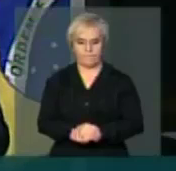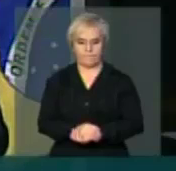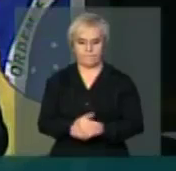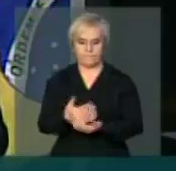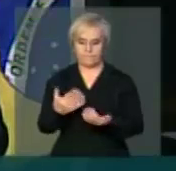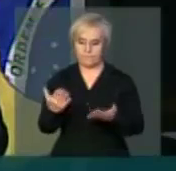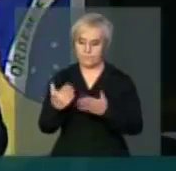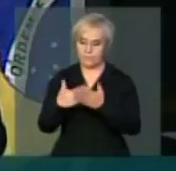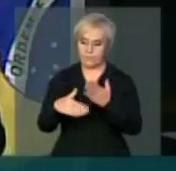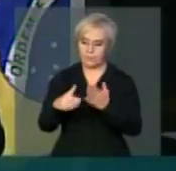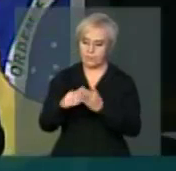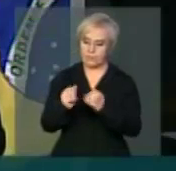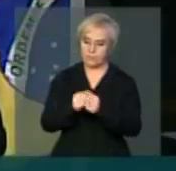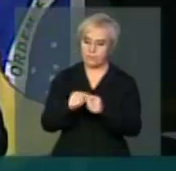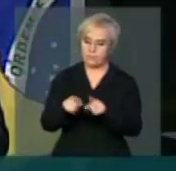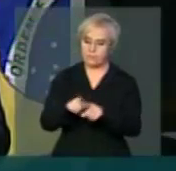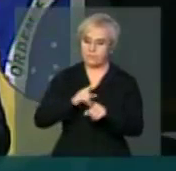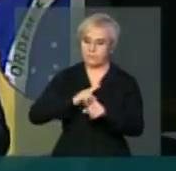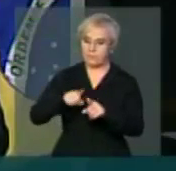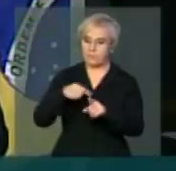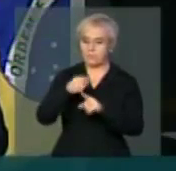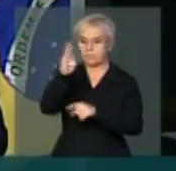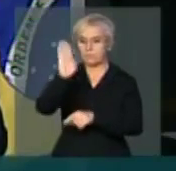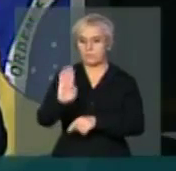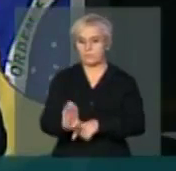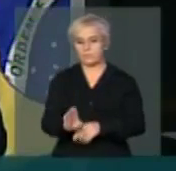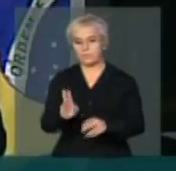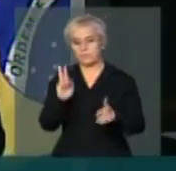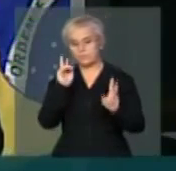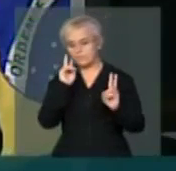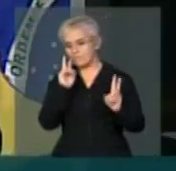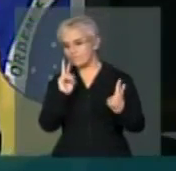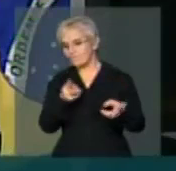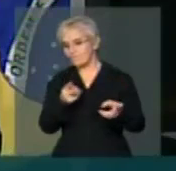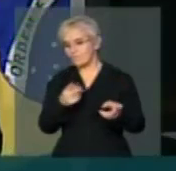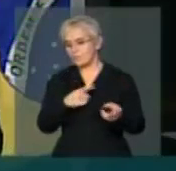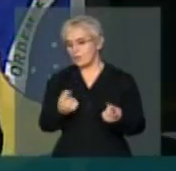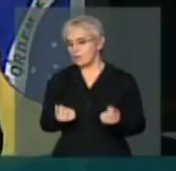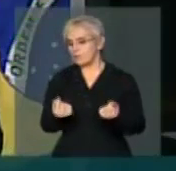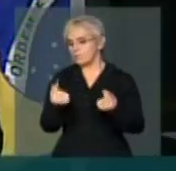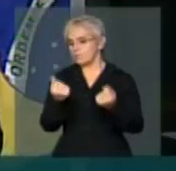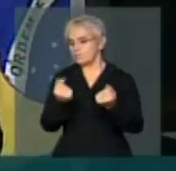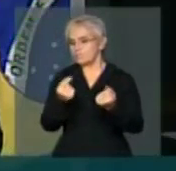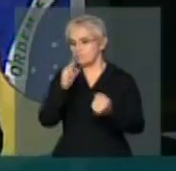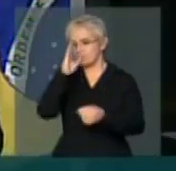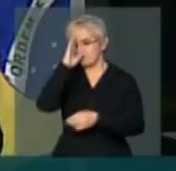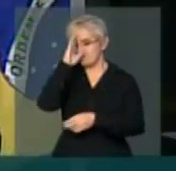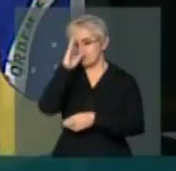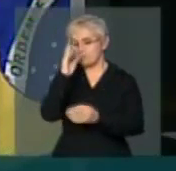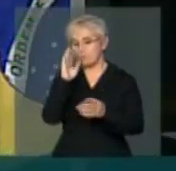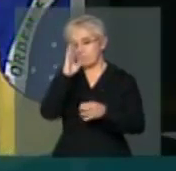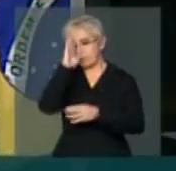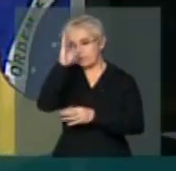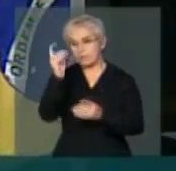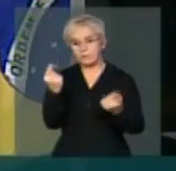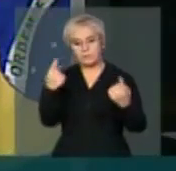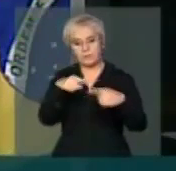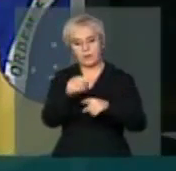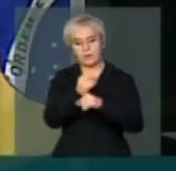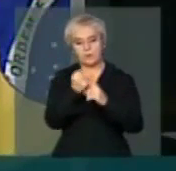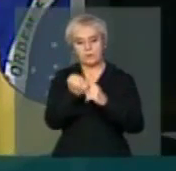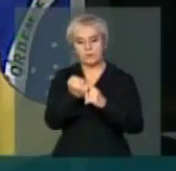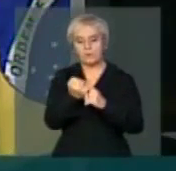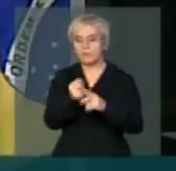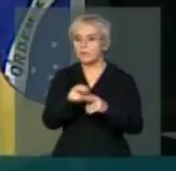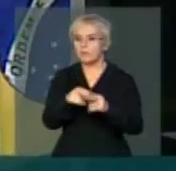Agrava tudo isso o fato de o Brasil manter intocada uma visão meramente monetarista sobre o nosso principal desafio social. Ignora-se,